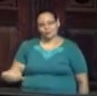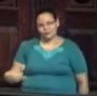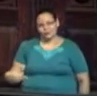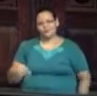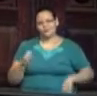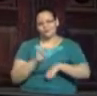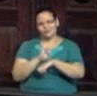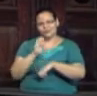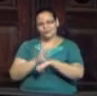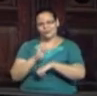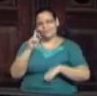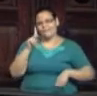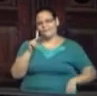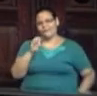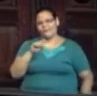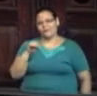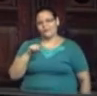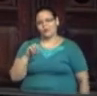Pezão.